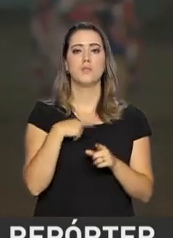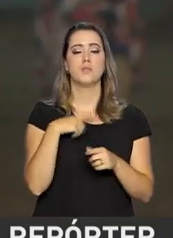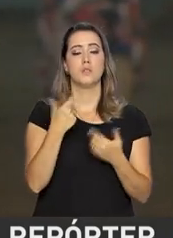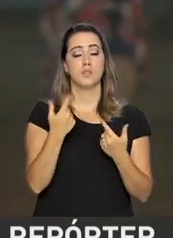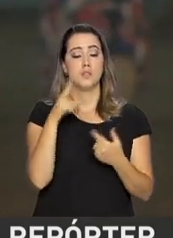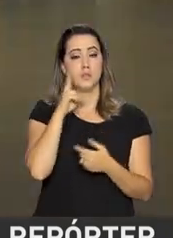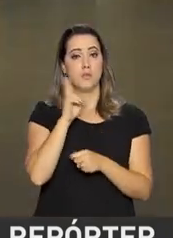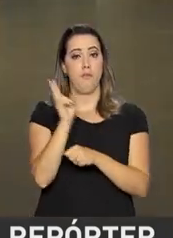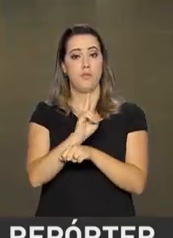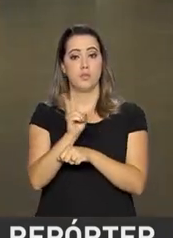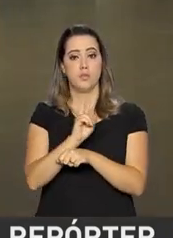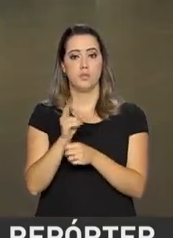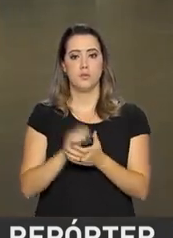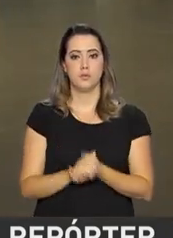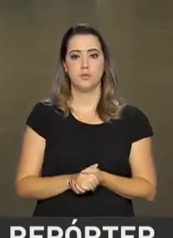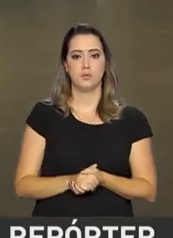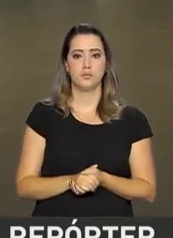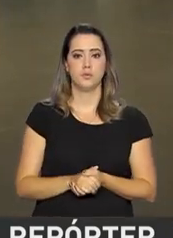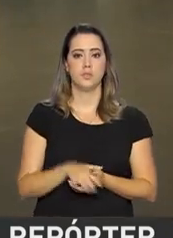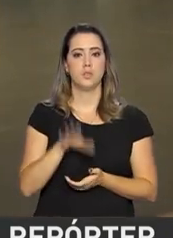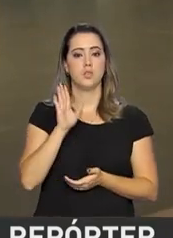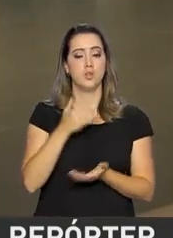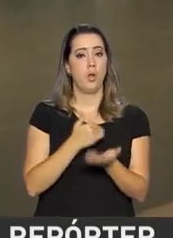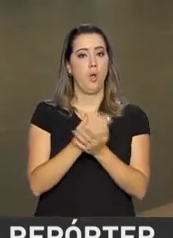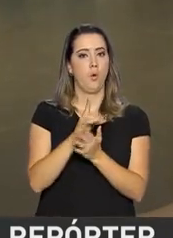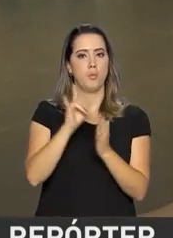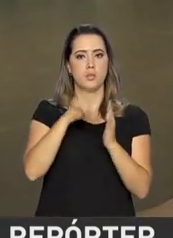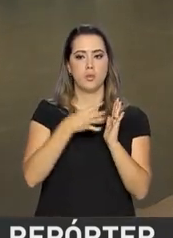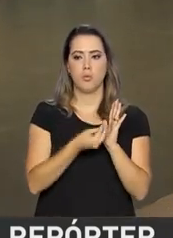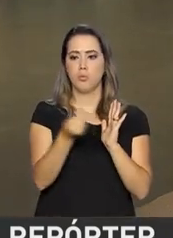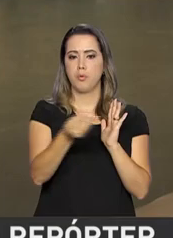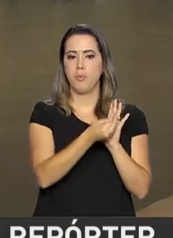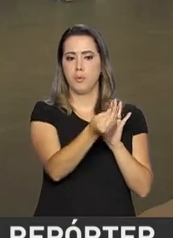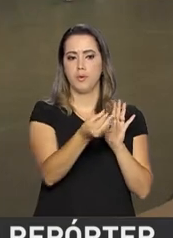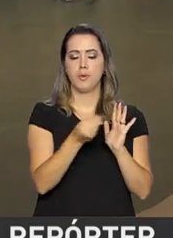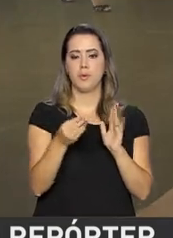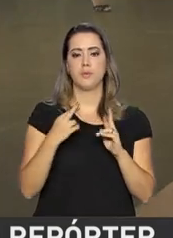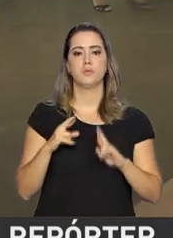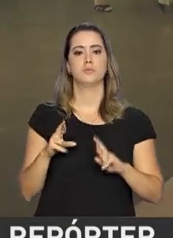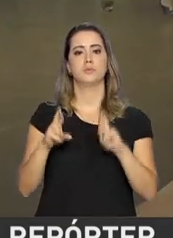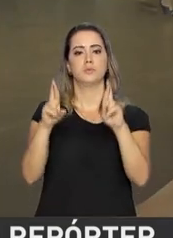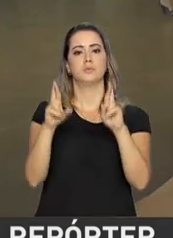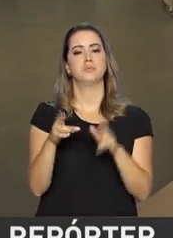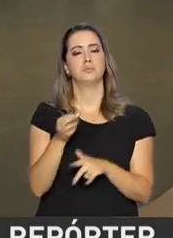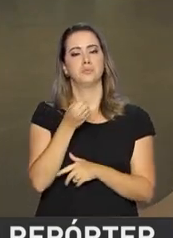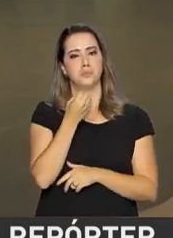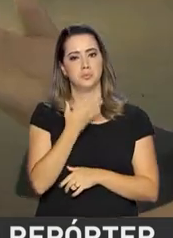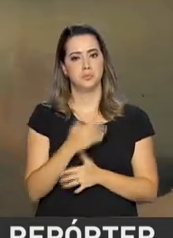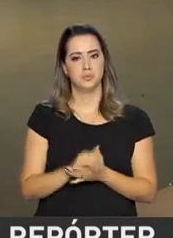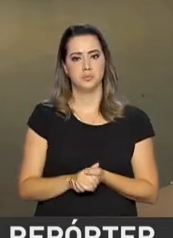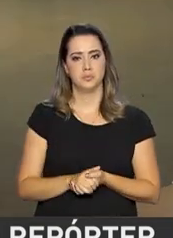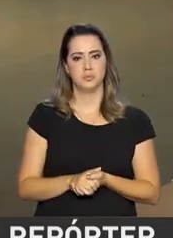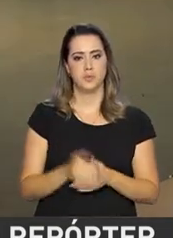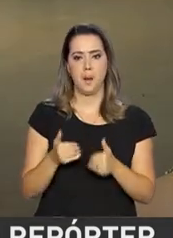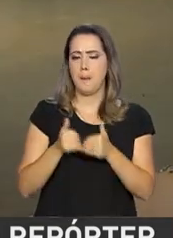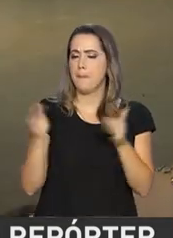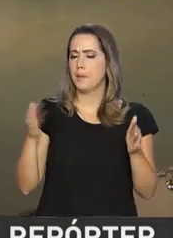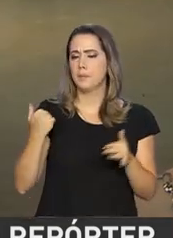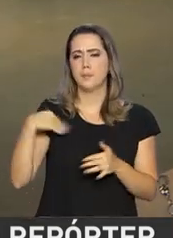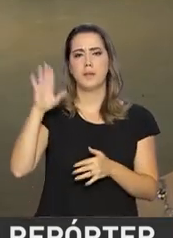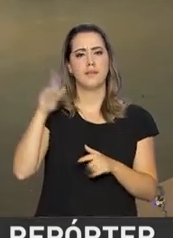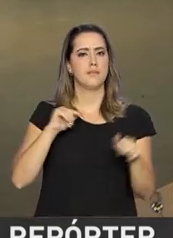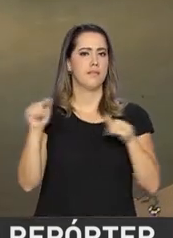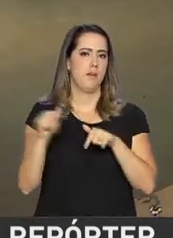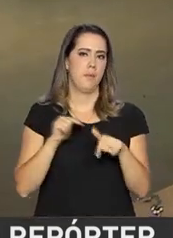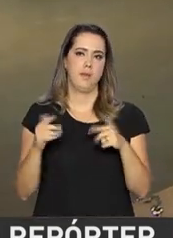porteira e vigia. Já comecei a deixar currículos, né? Estou aí com uma esperança muito grande. Vai abrir mais portas,